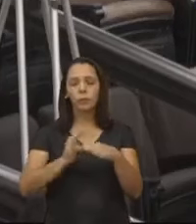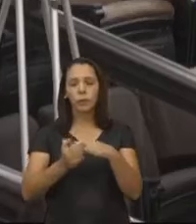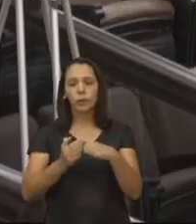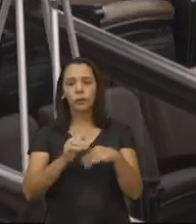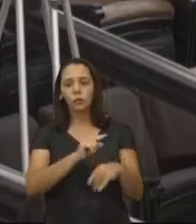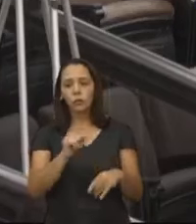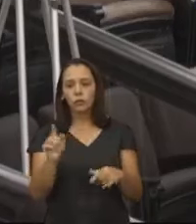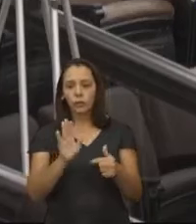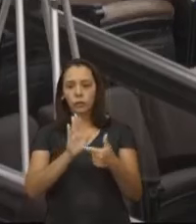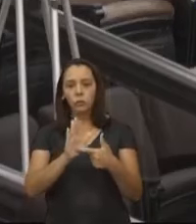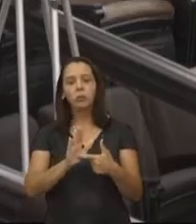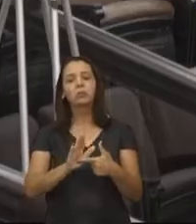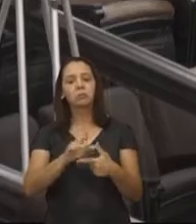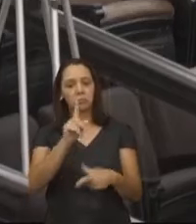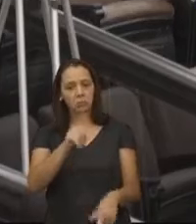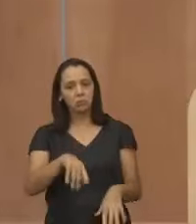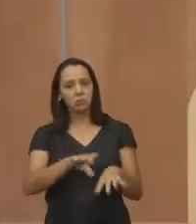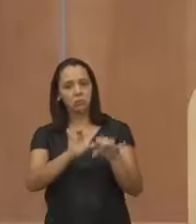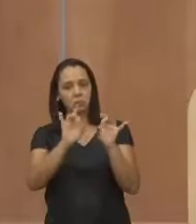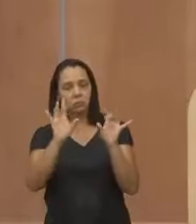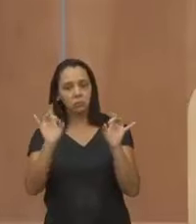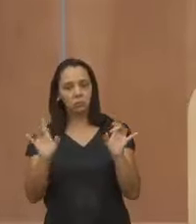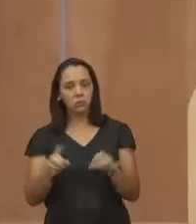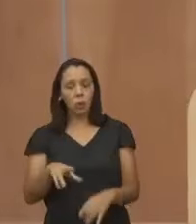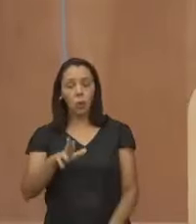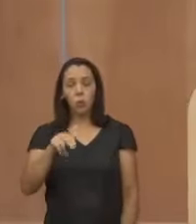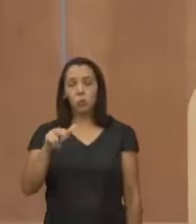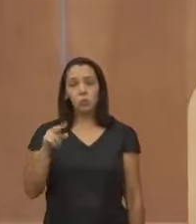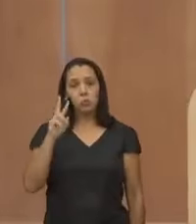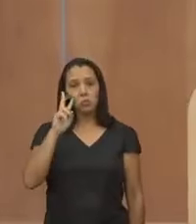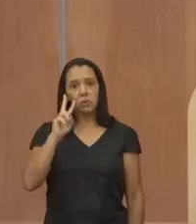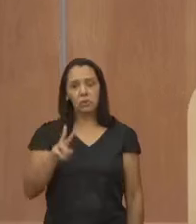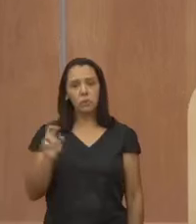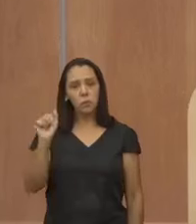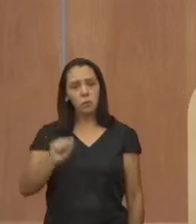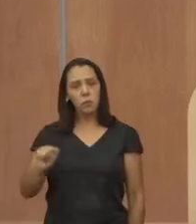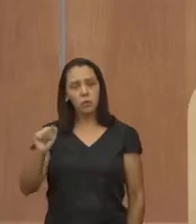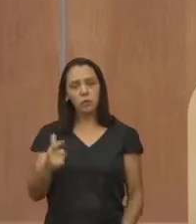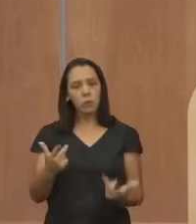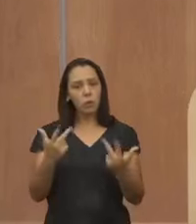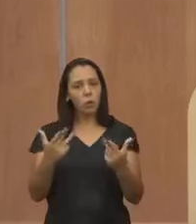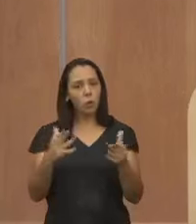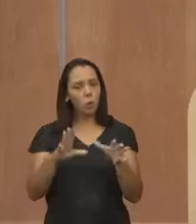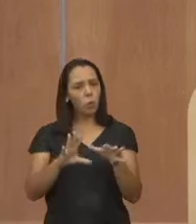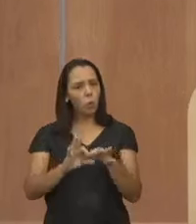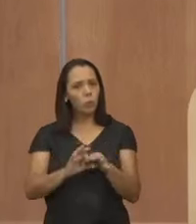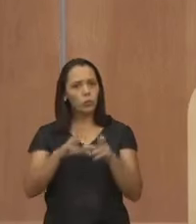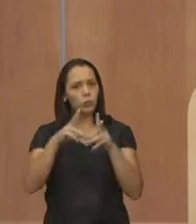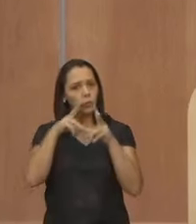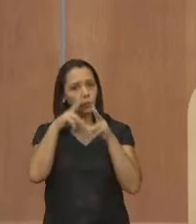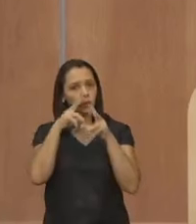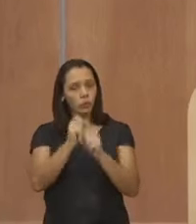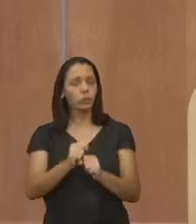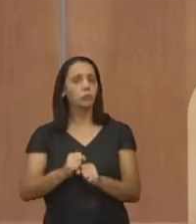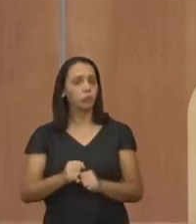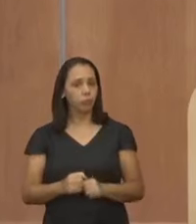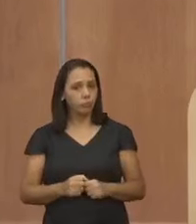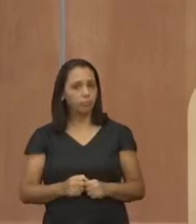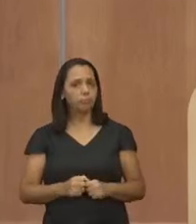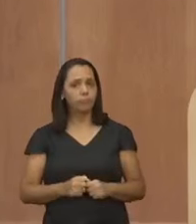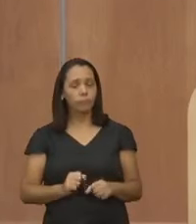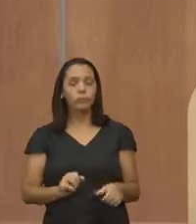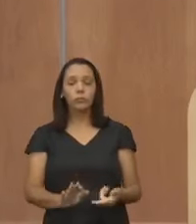cidade. Eu confesso que nunca vi uma associação tão forte, tão unida quanto a de vocês. E